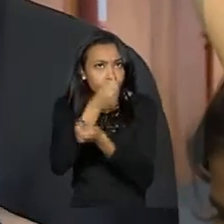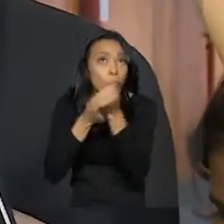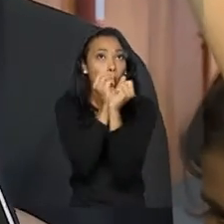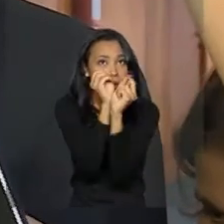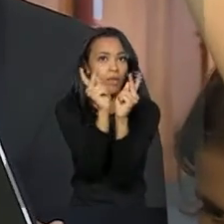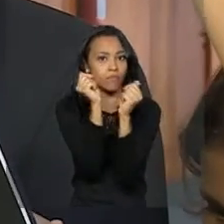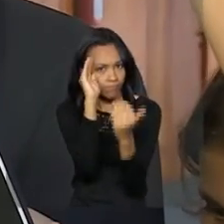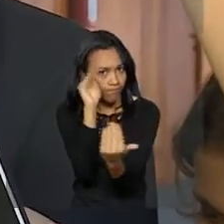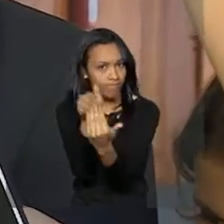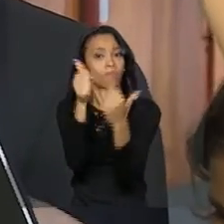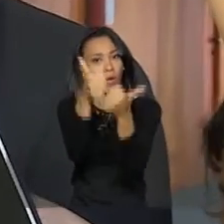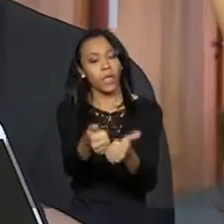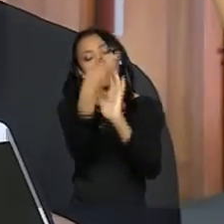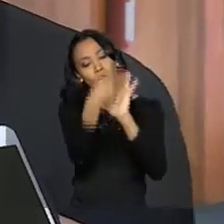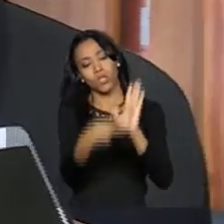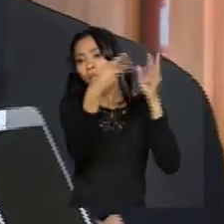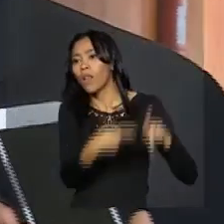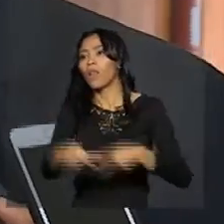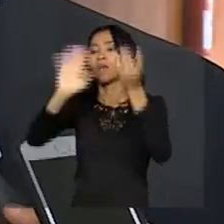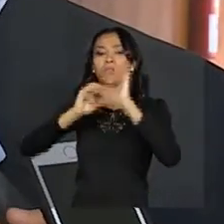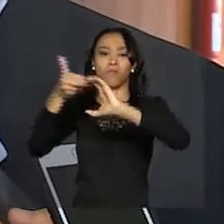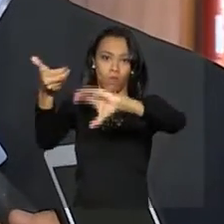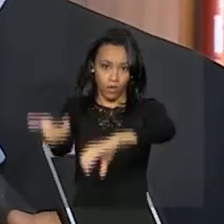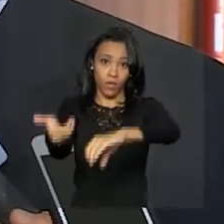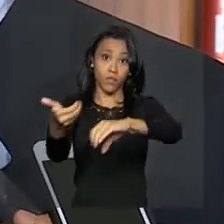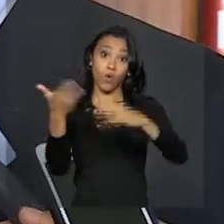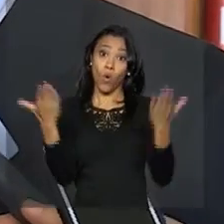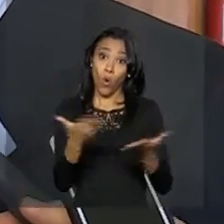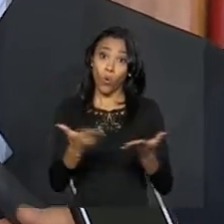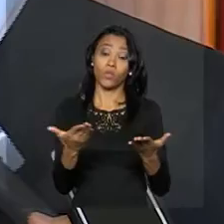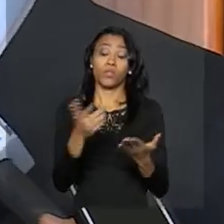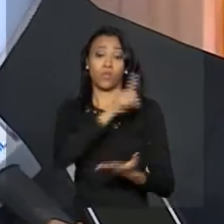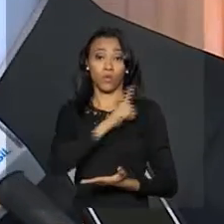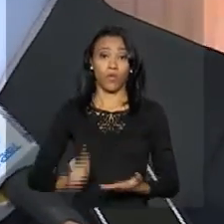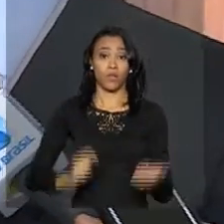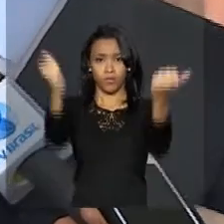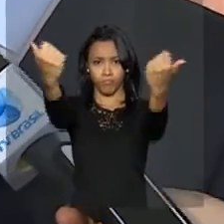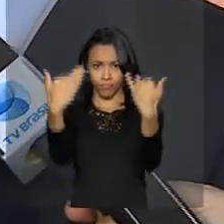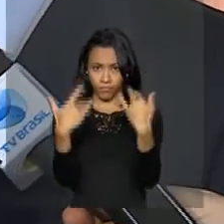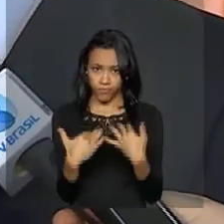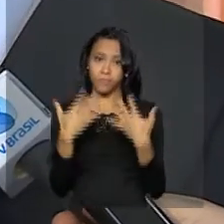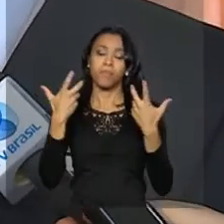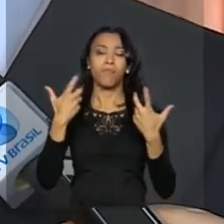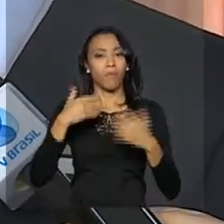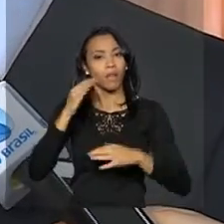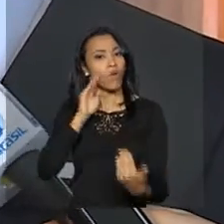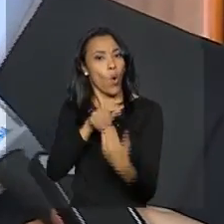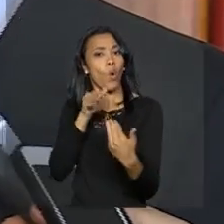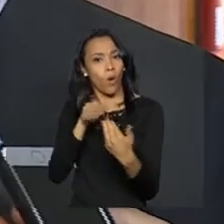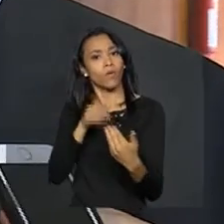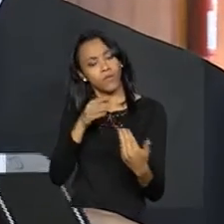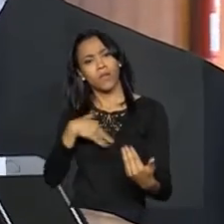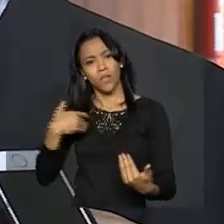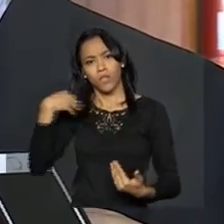Ela foi enviada e no momento do envio ao Congresso Nacional, os governadores foram ao Congresso Nacional manifestar apoio a essa solução. Nós achamos que essa é